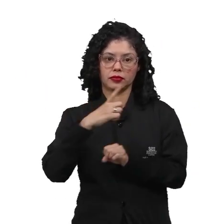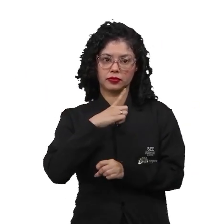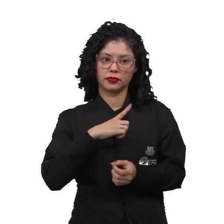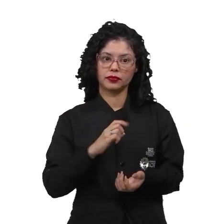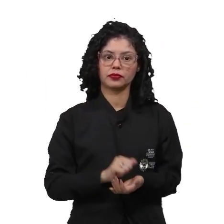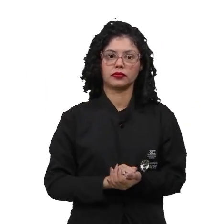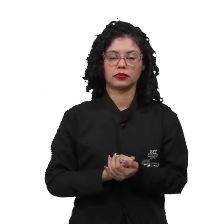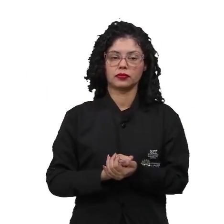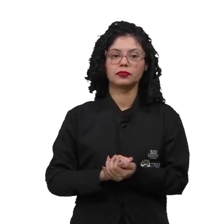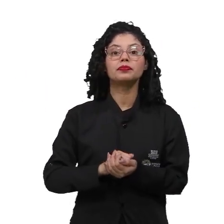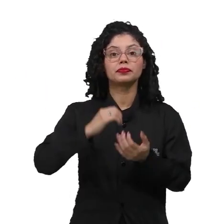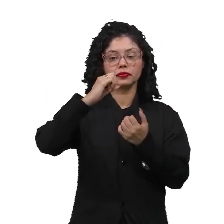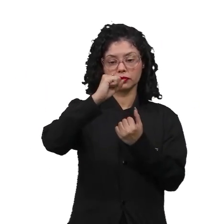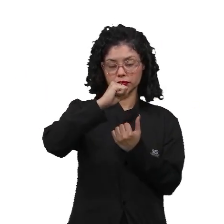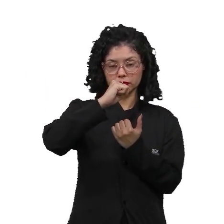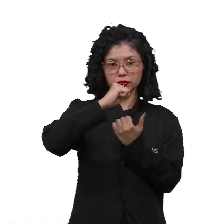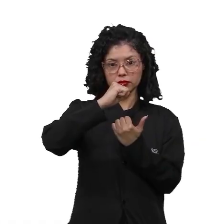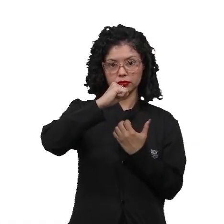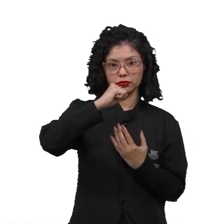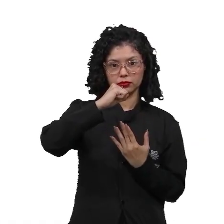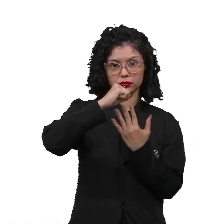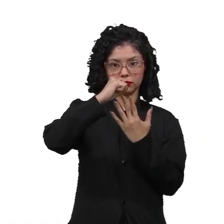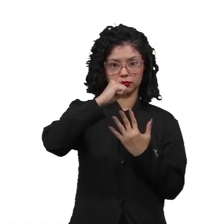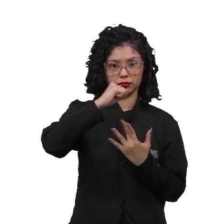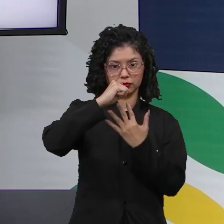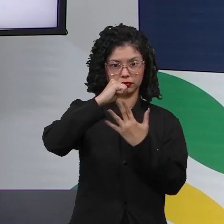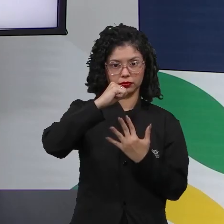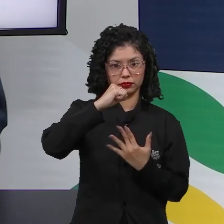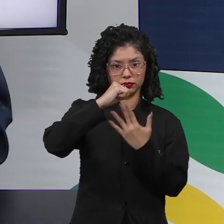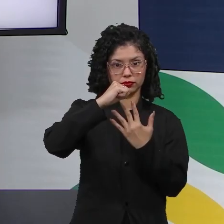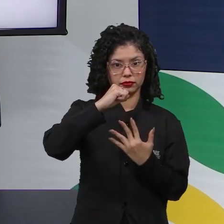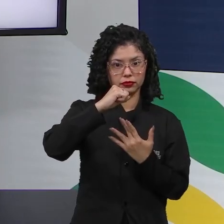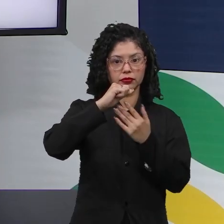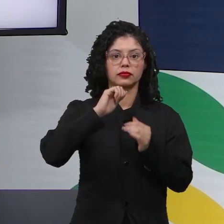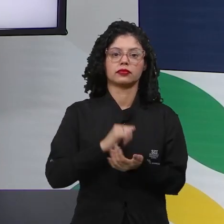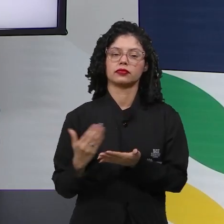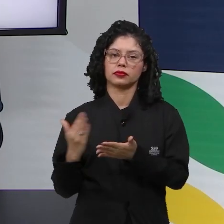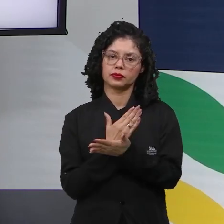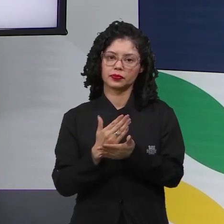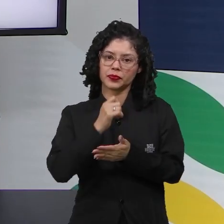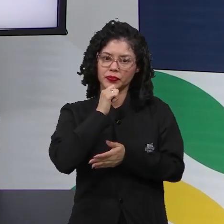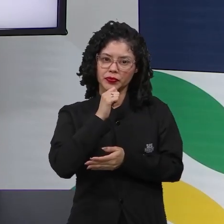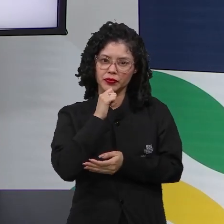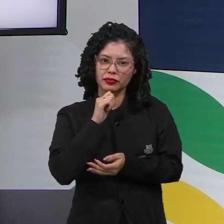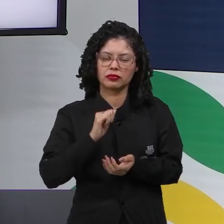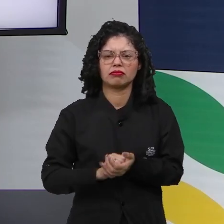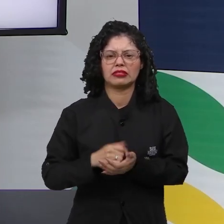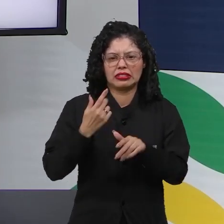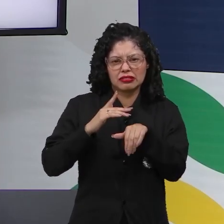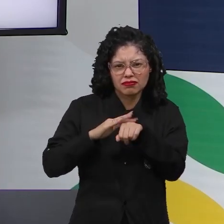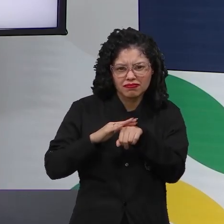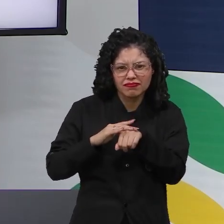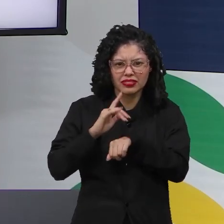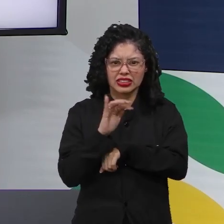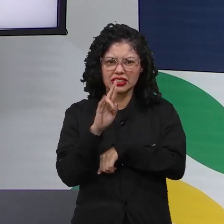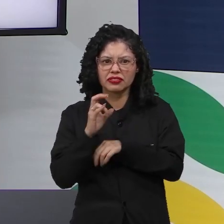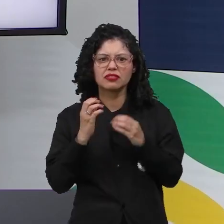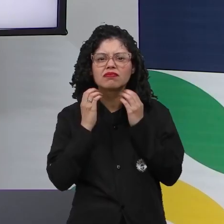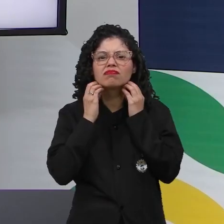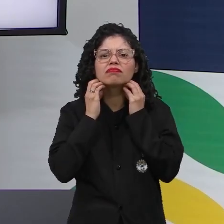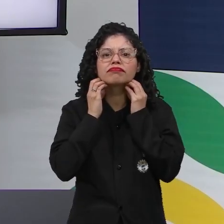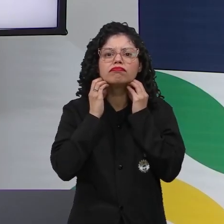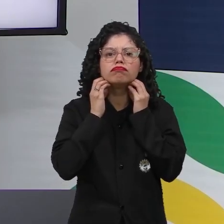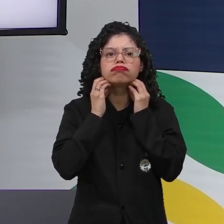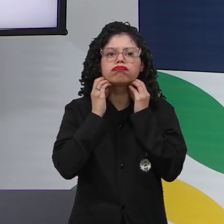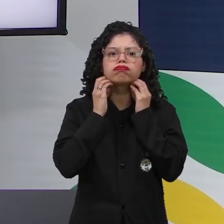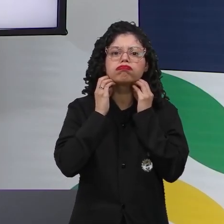os linfonodos. Né? Então, eu não sei se vocês já perceberam, quando a gente tem algum tipo de infecção, né, pode acontecer o quê? De